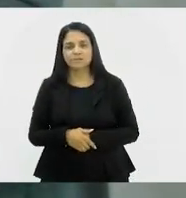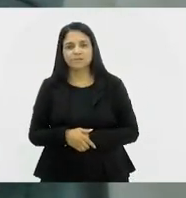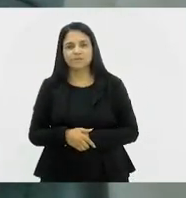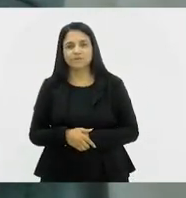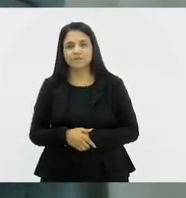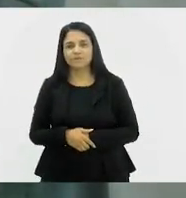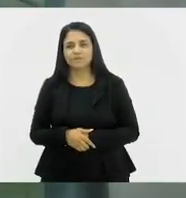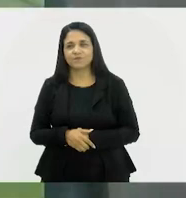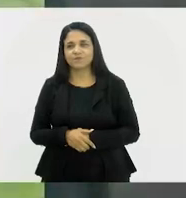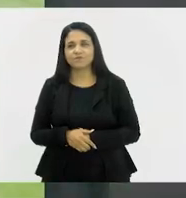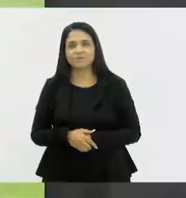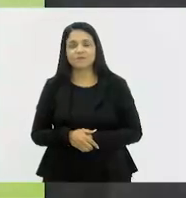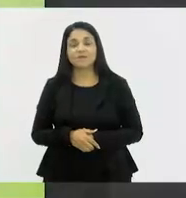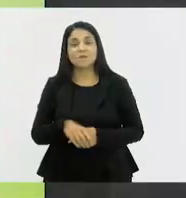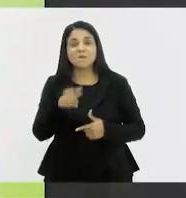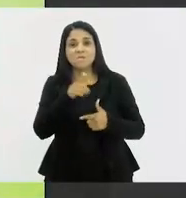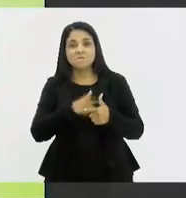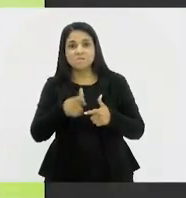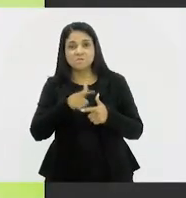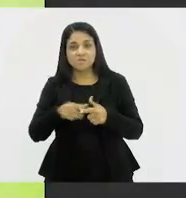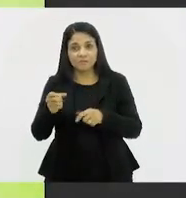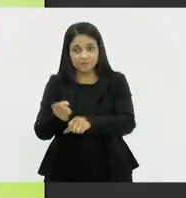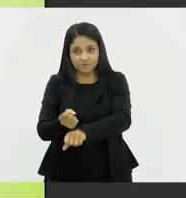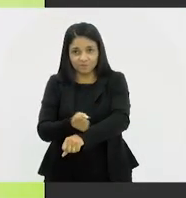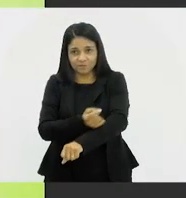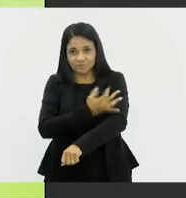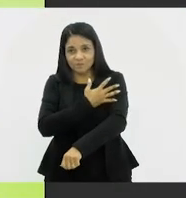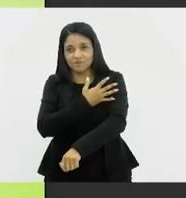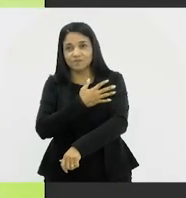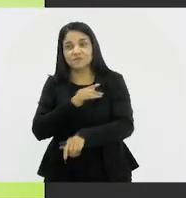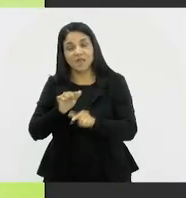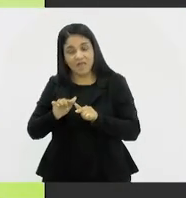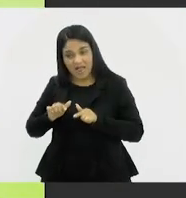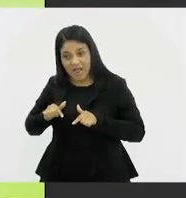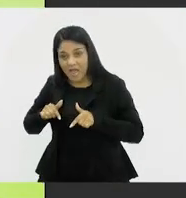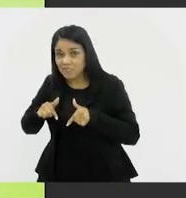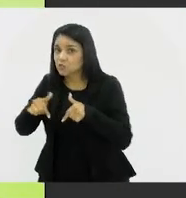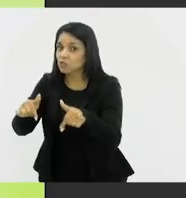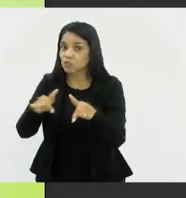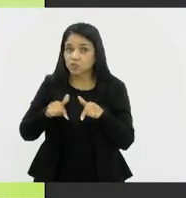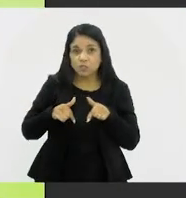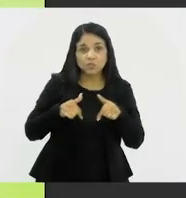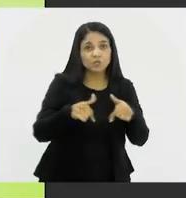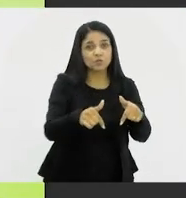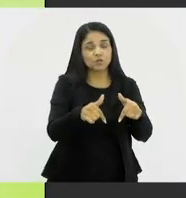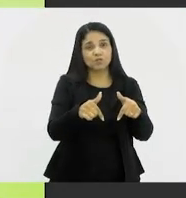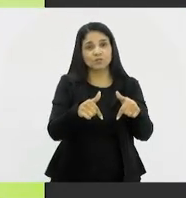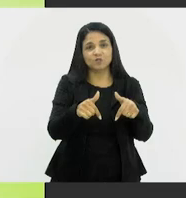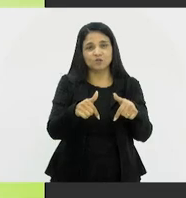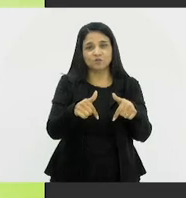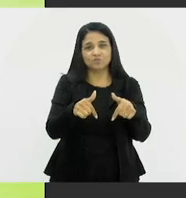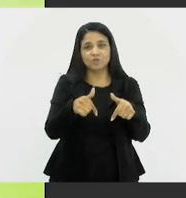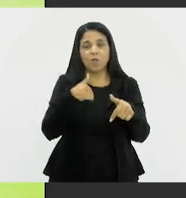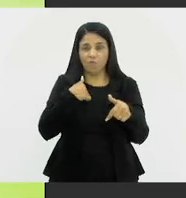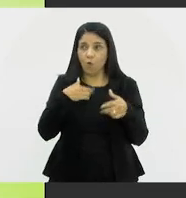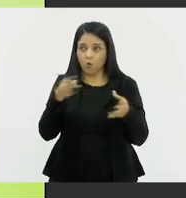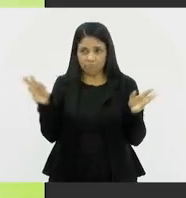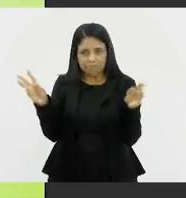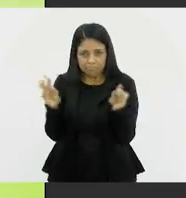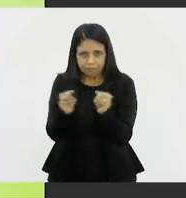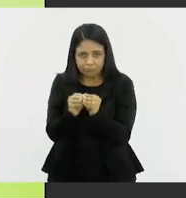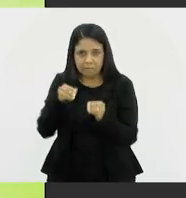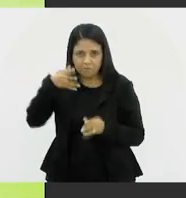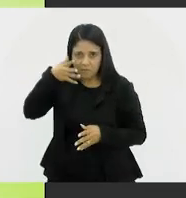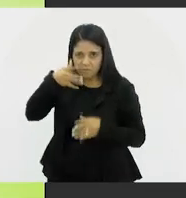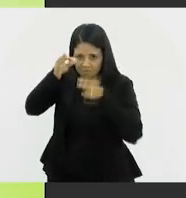Fator de problemas emocionais. Ações práticas. Eu vou encurtar minha fala, porque, graças a Deus,